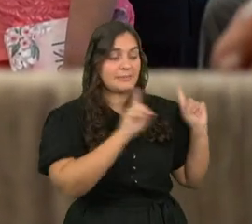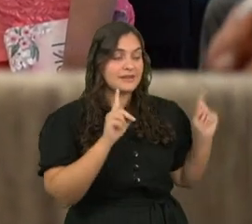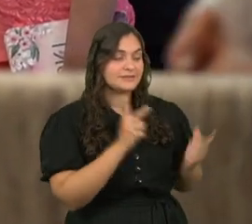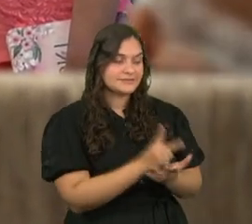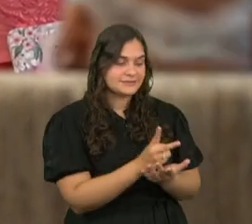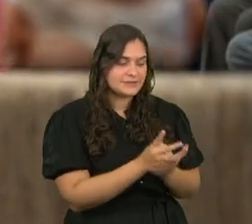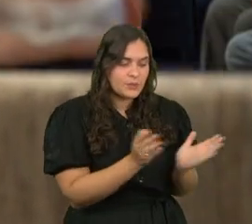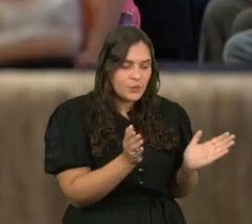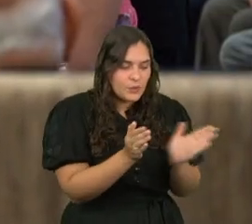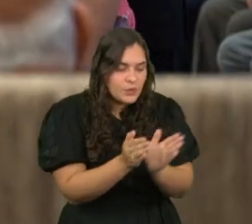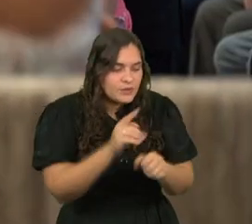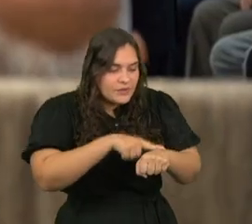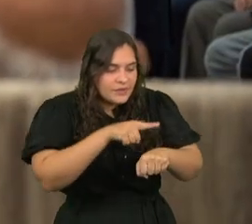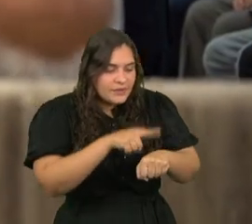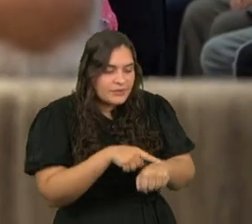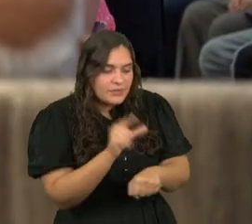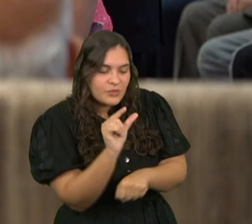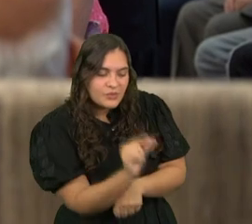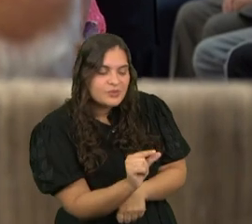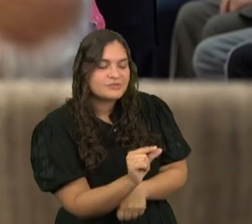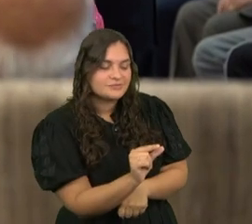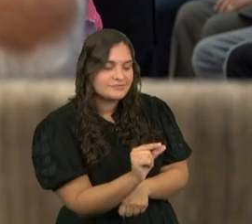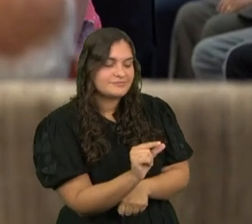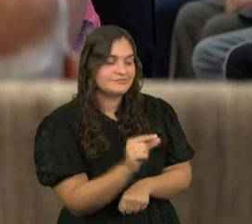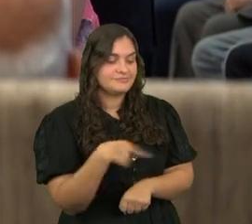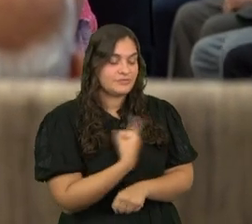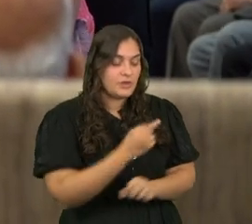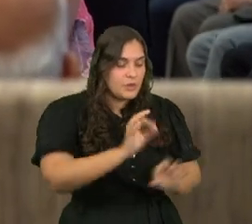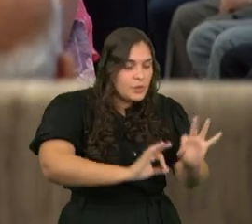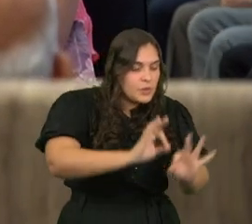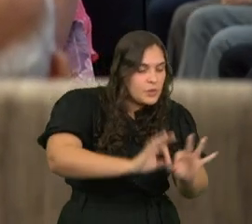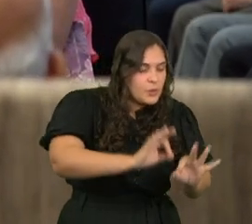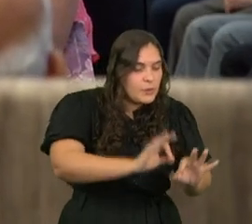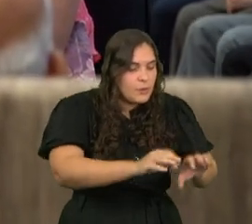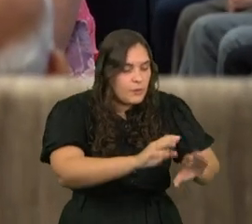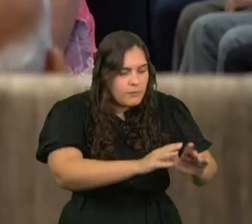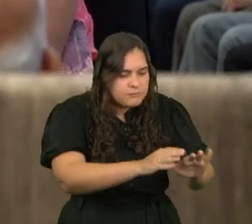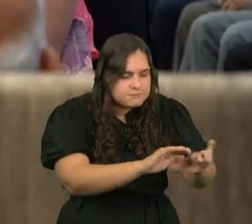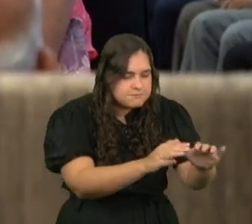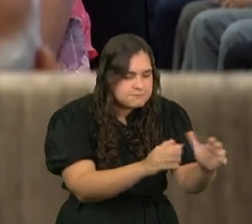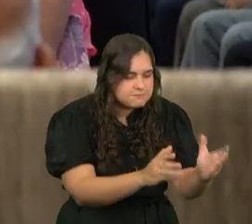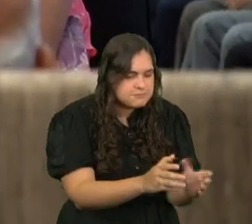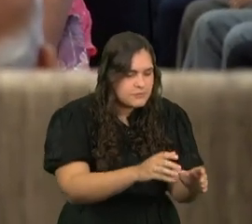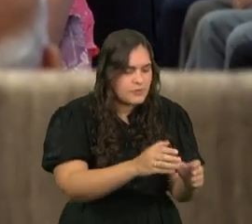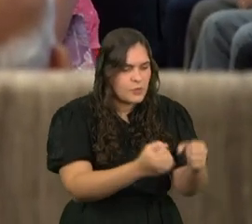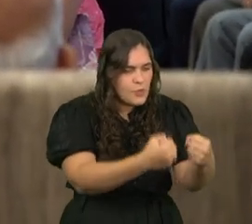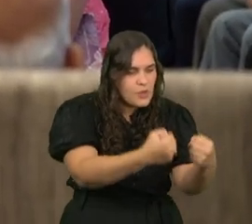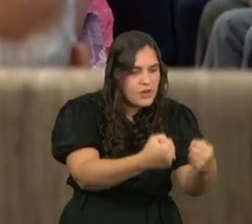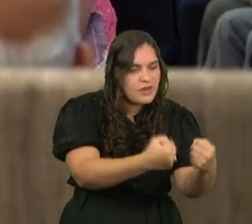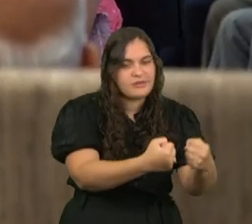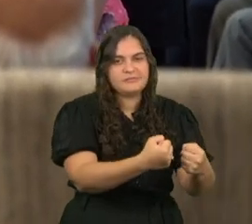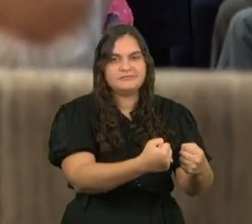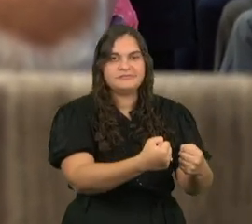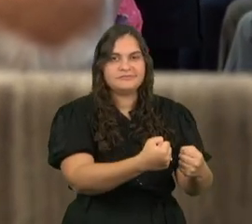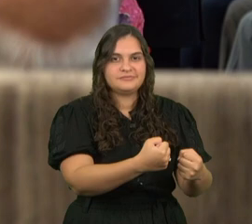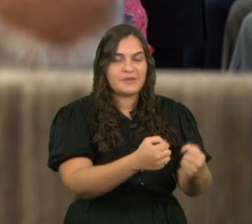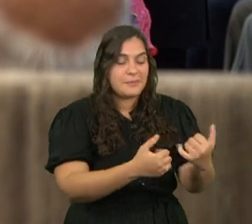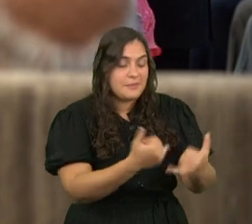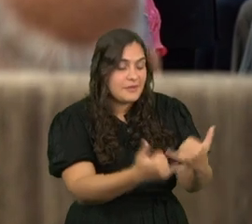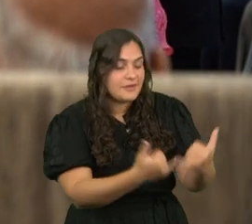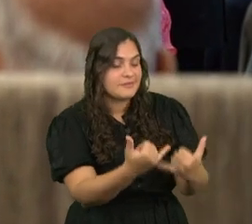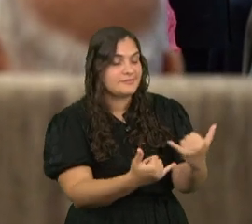gente. A gente não tinha dinheiro para comprar brinquedos, mas o Senhor sempre ensinou a gente a